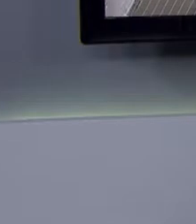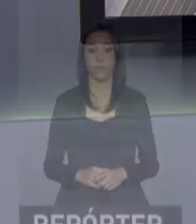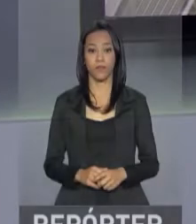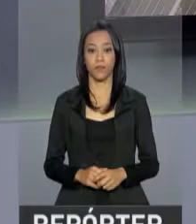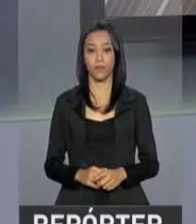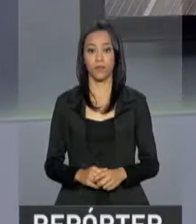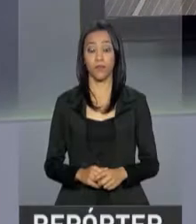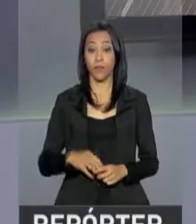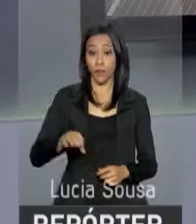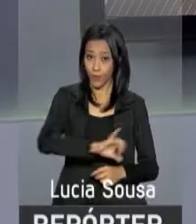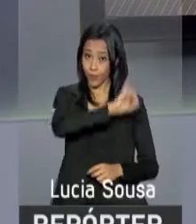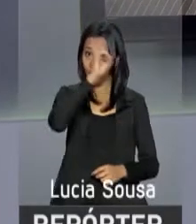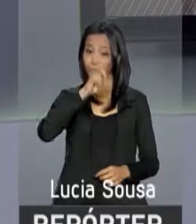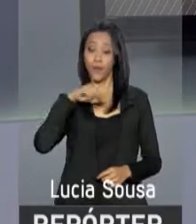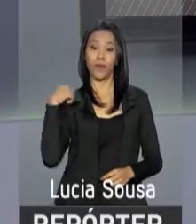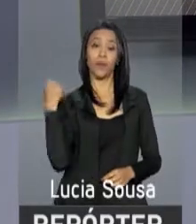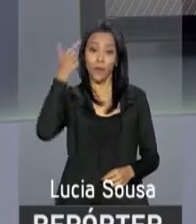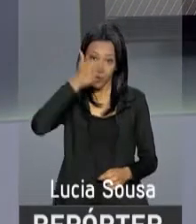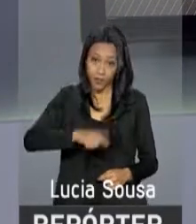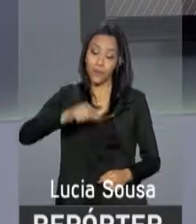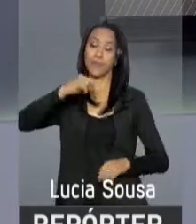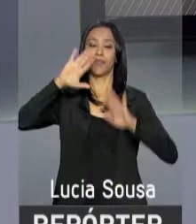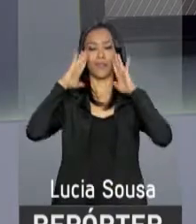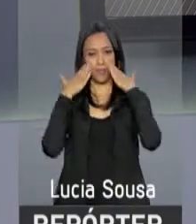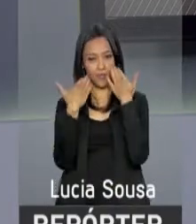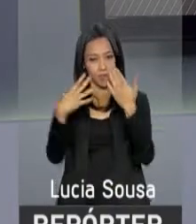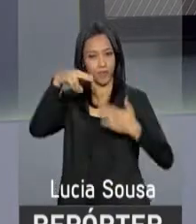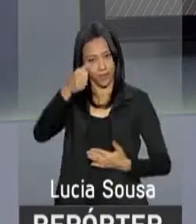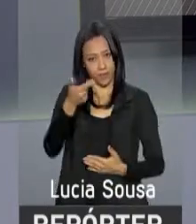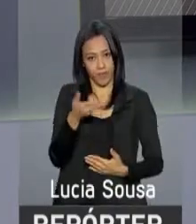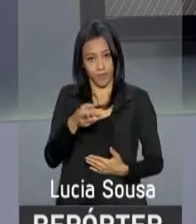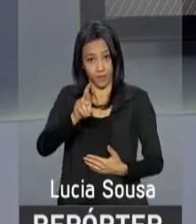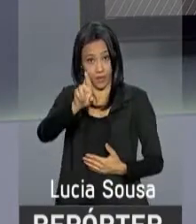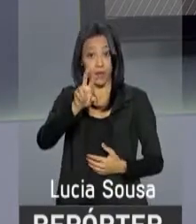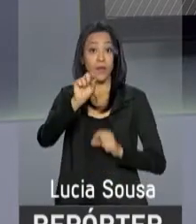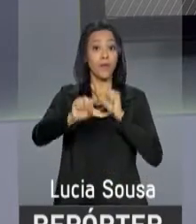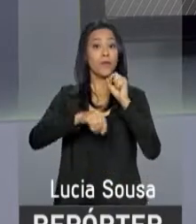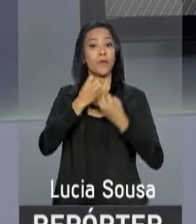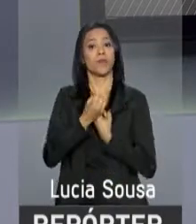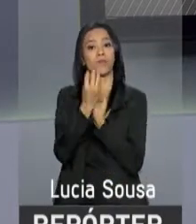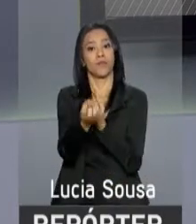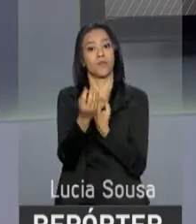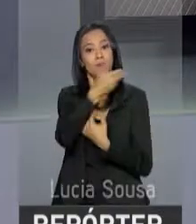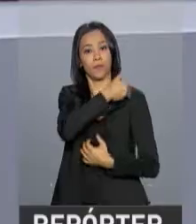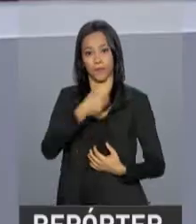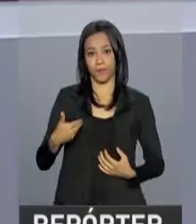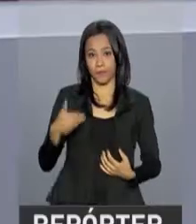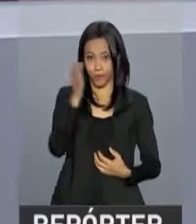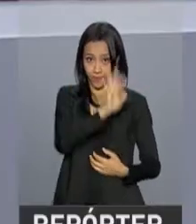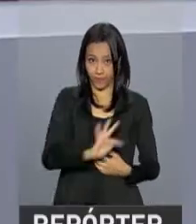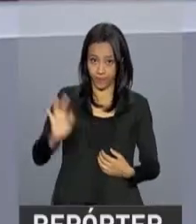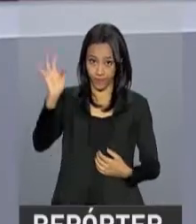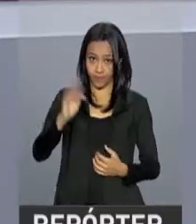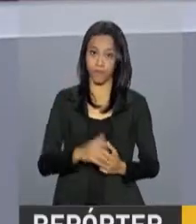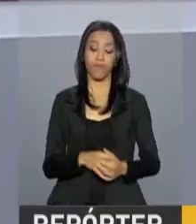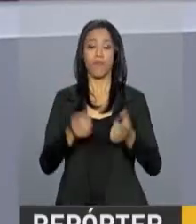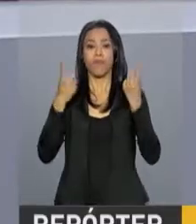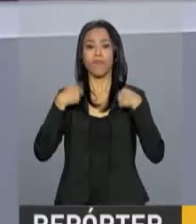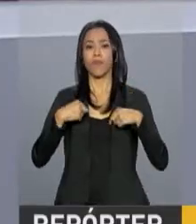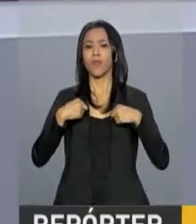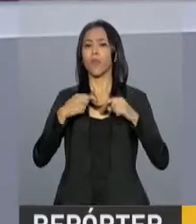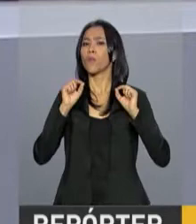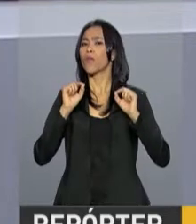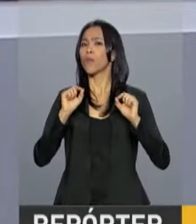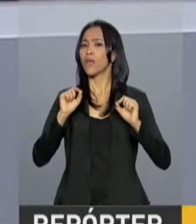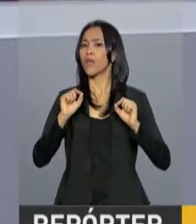o la de volta com mais uma edição do repórter nbr as notícias do governo federal uma pausa para